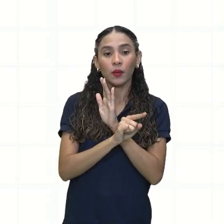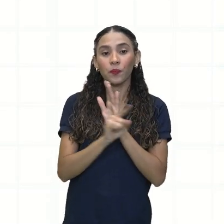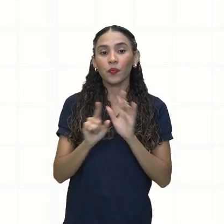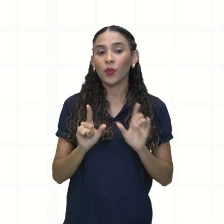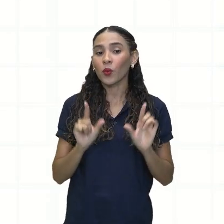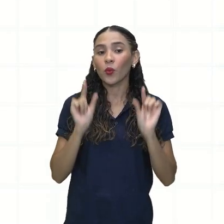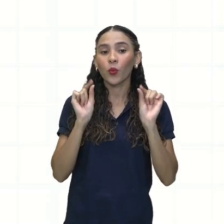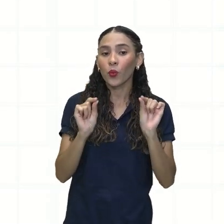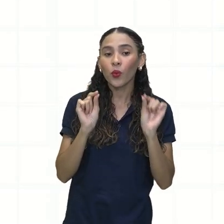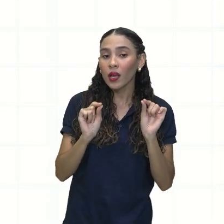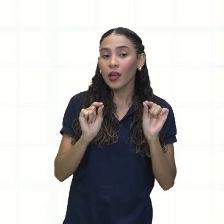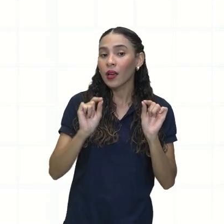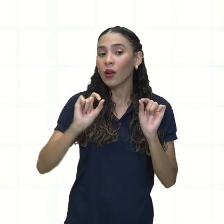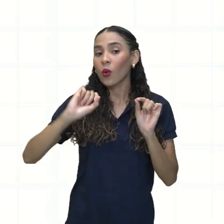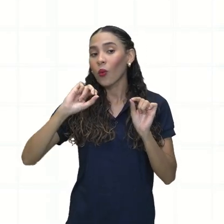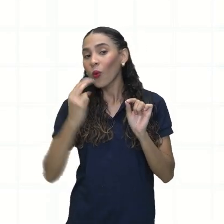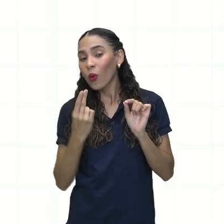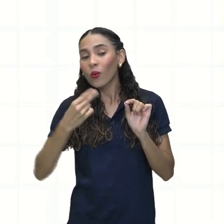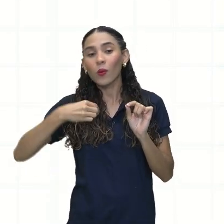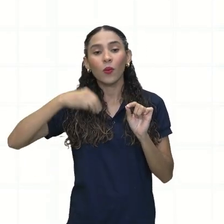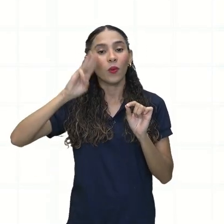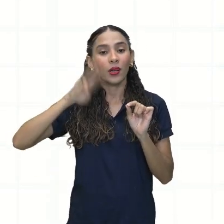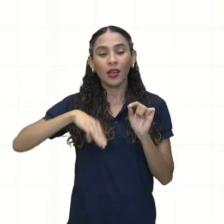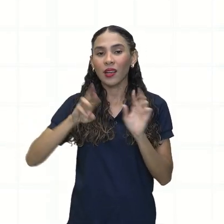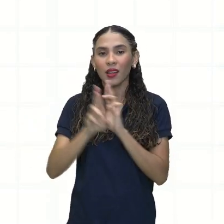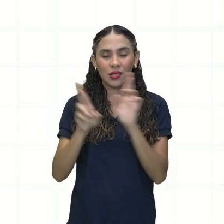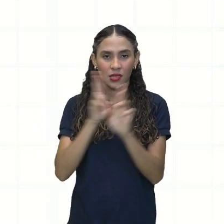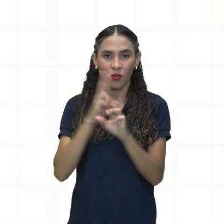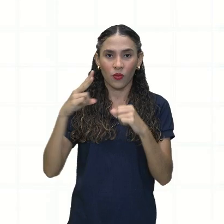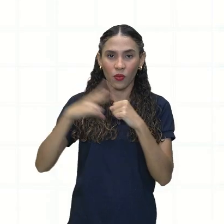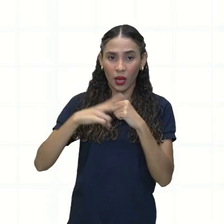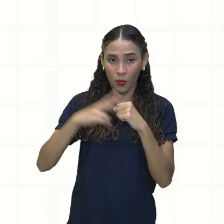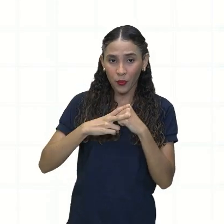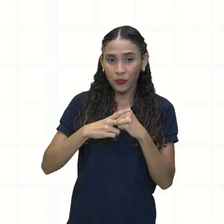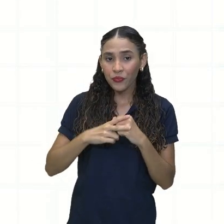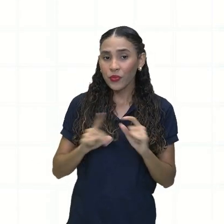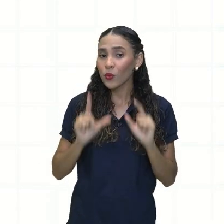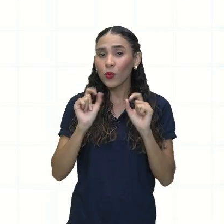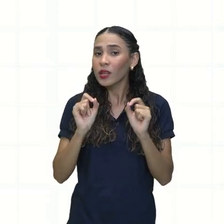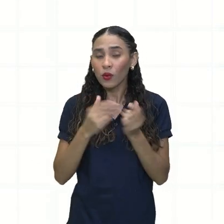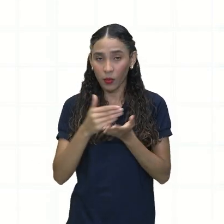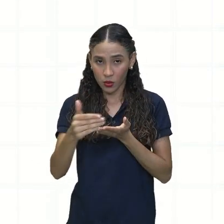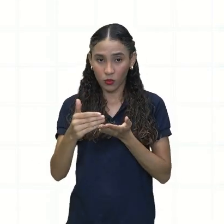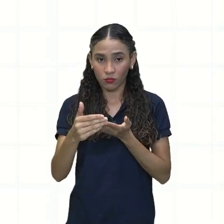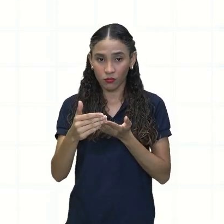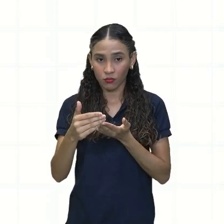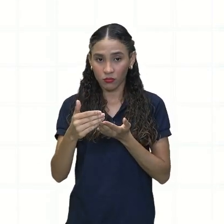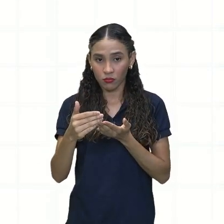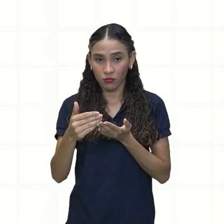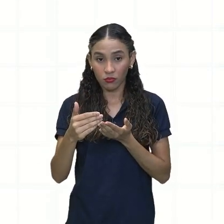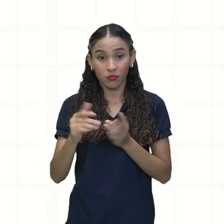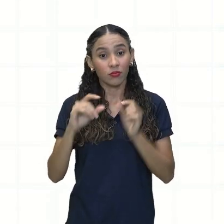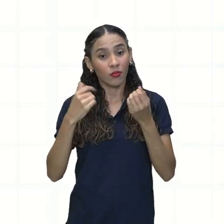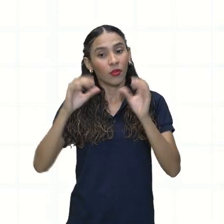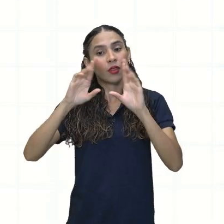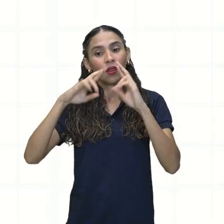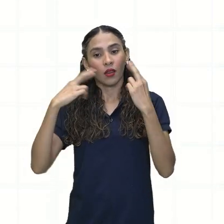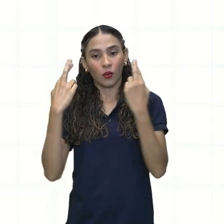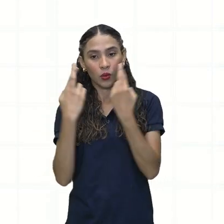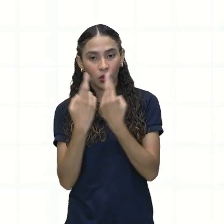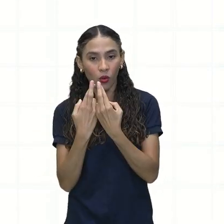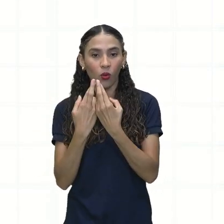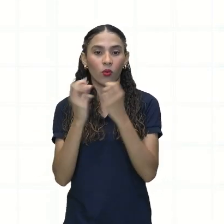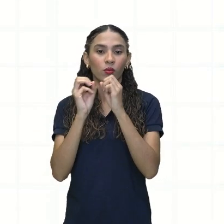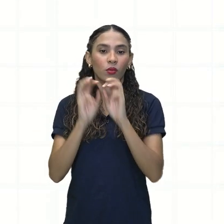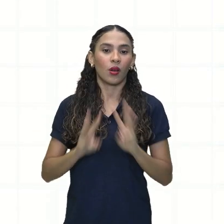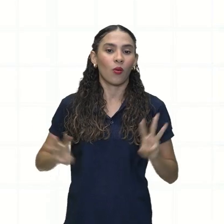que ou que em relação ao verbo. Então, o que foi que começou? A Conferência das